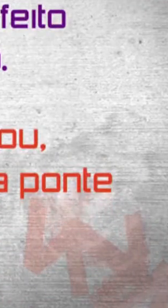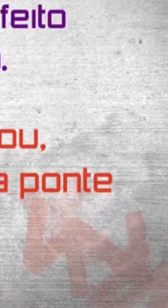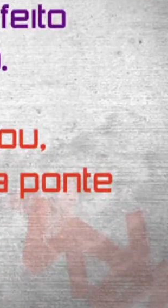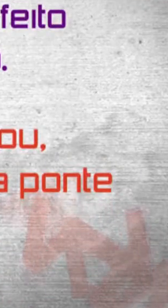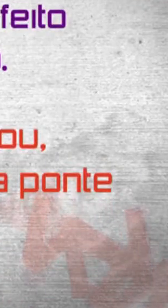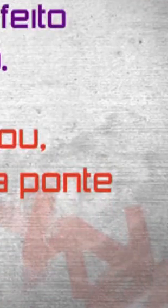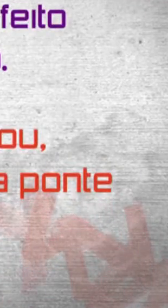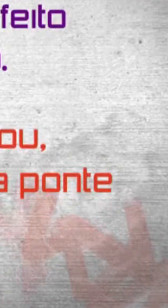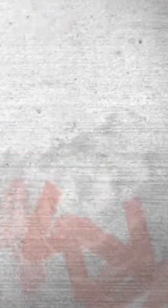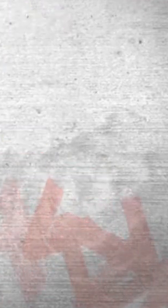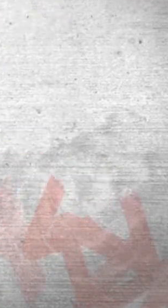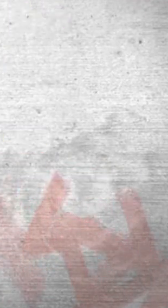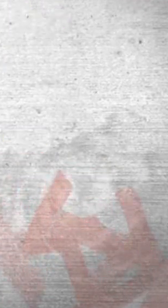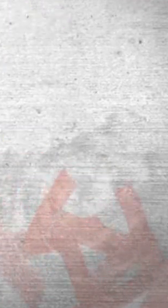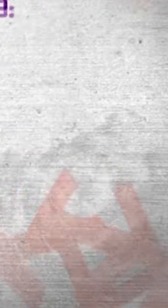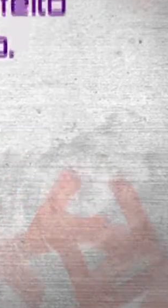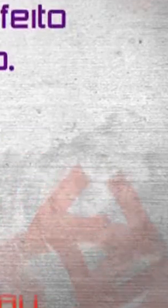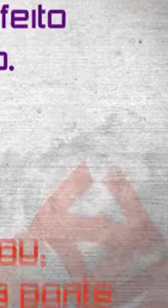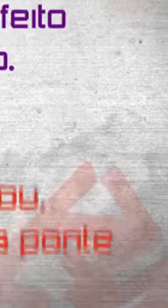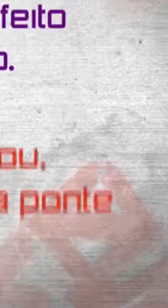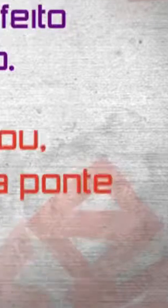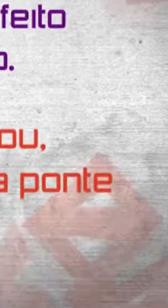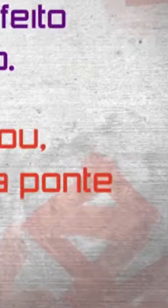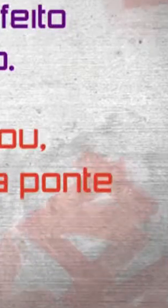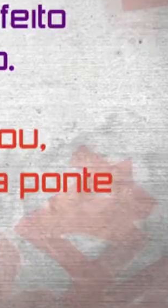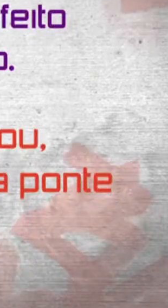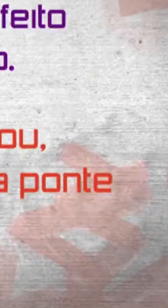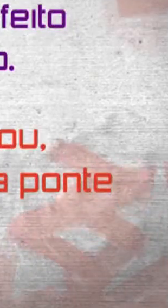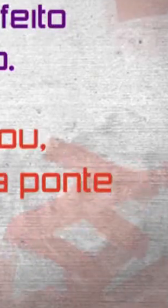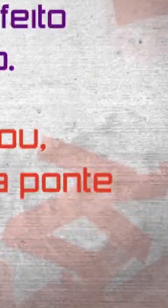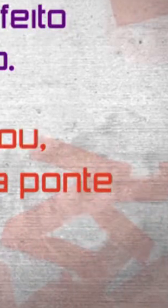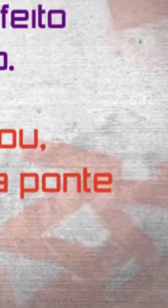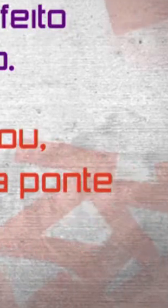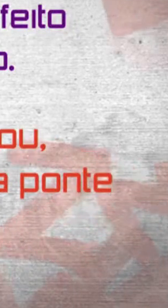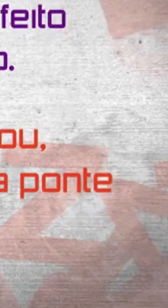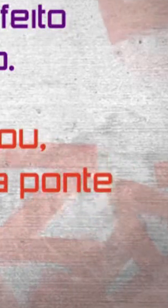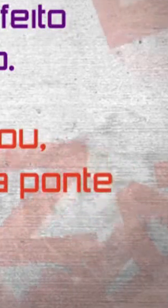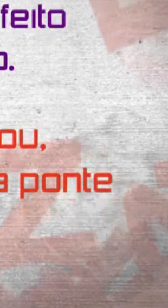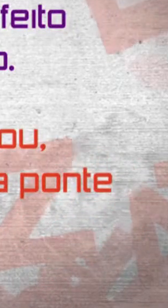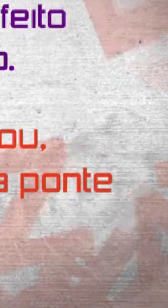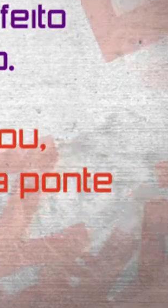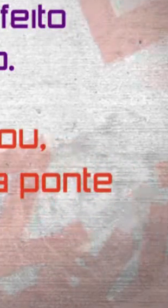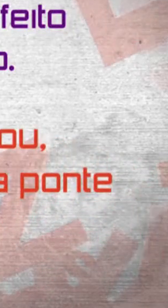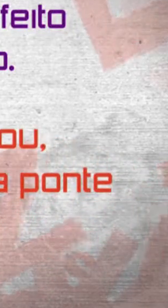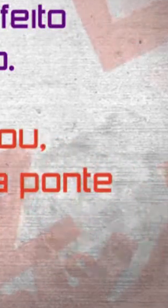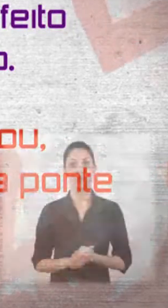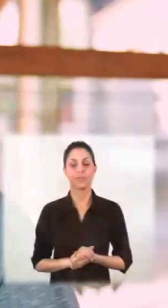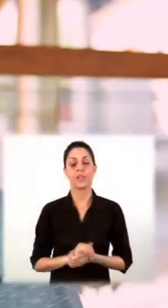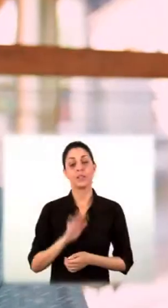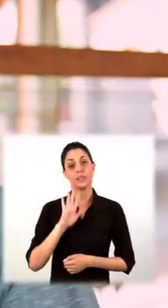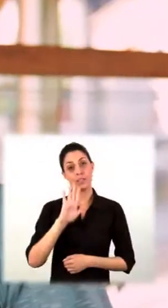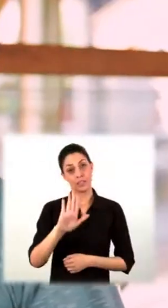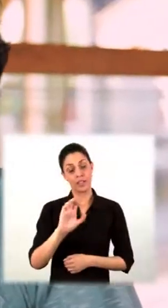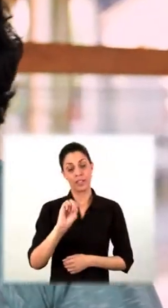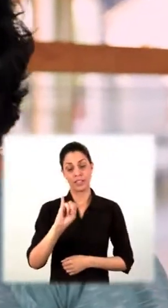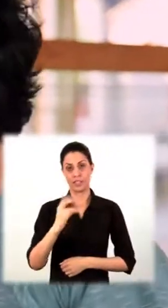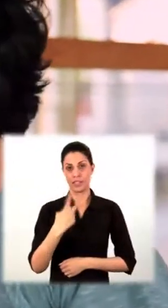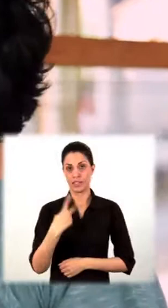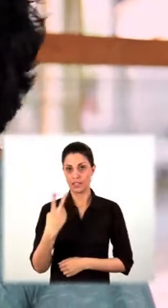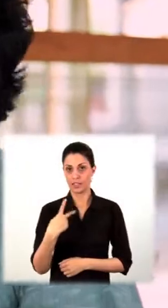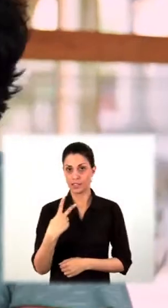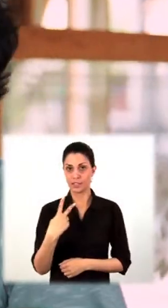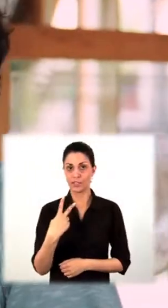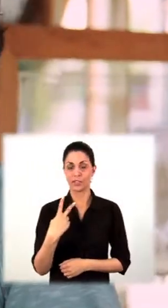tinha rachado. Quando o trem chegou, não pôde passar, pois a ponte rachara. Porém, se a